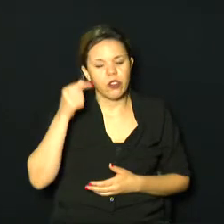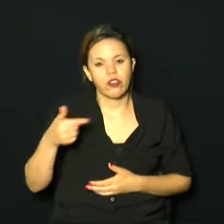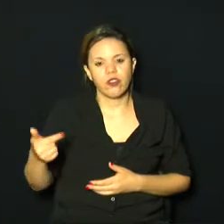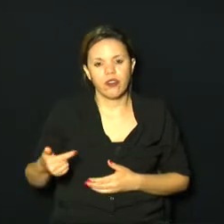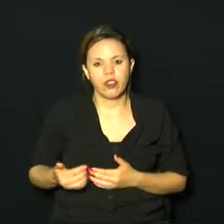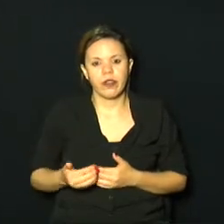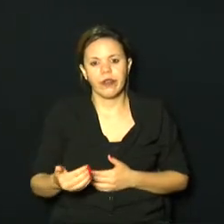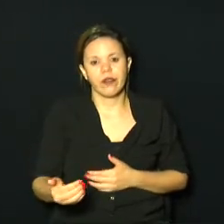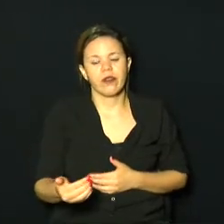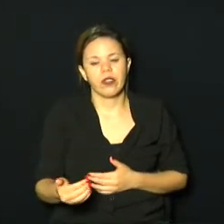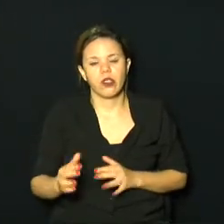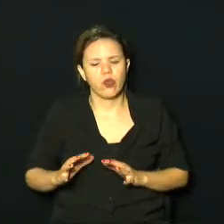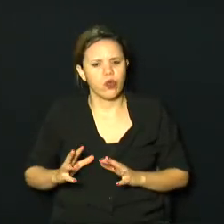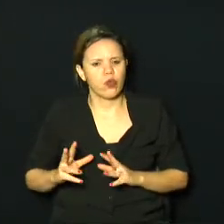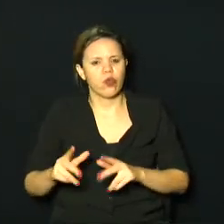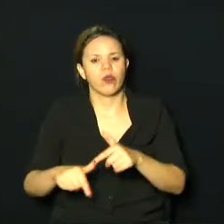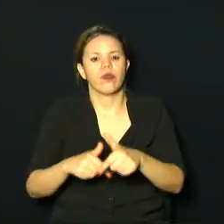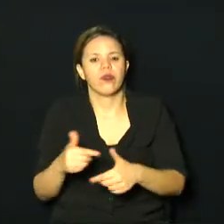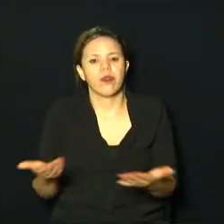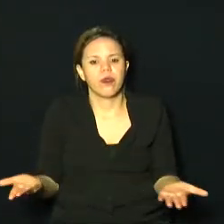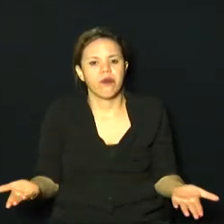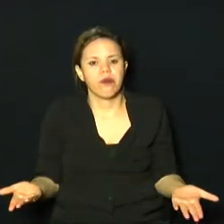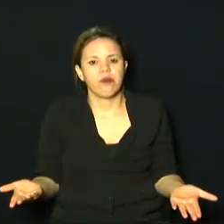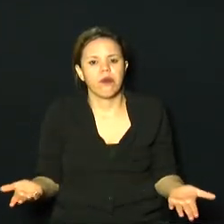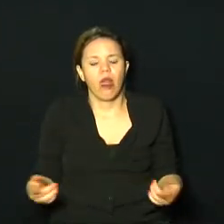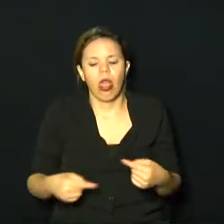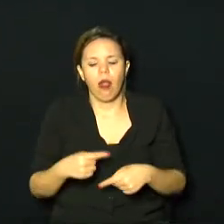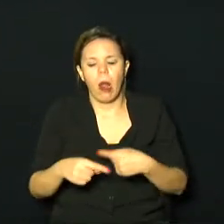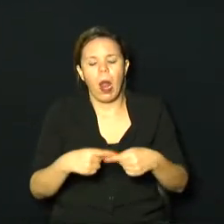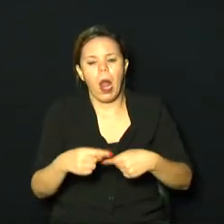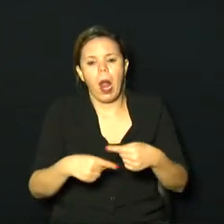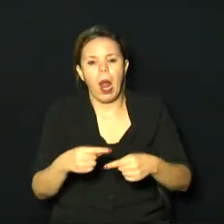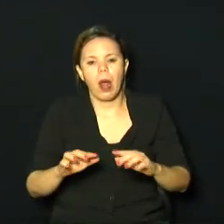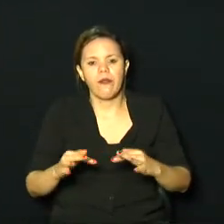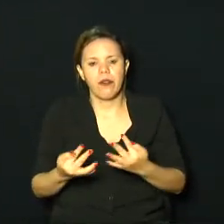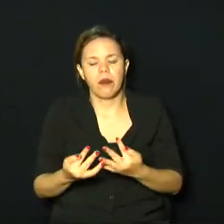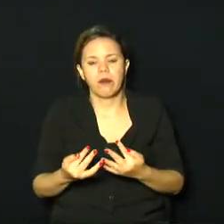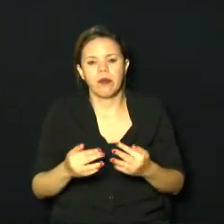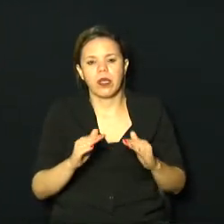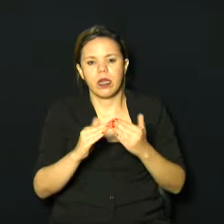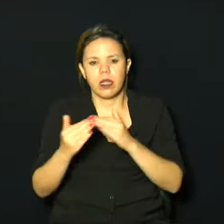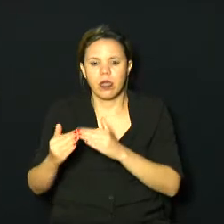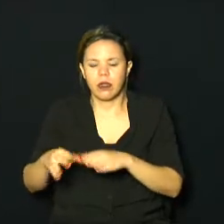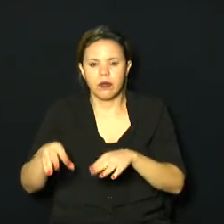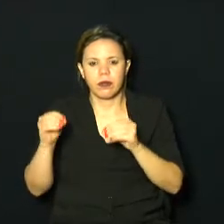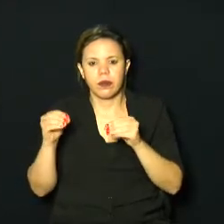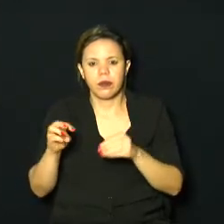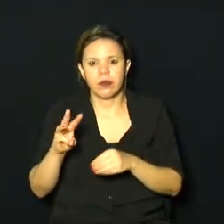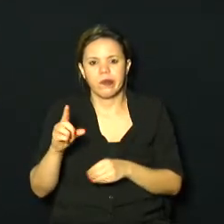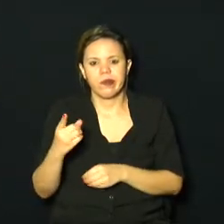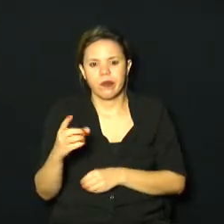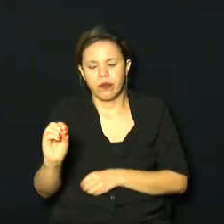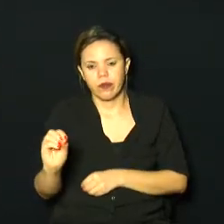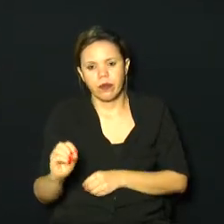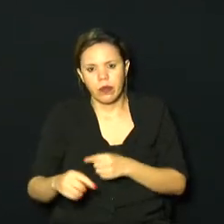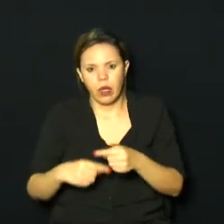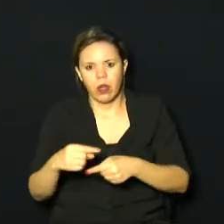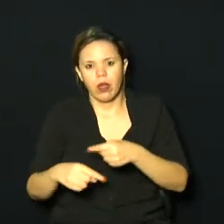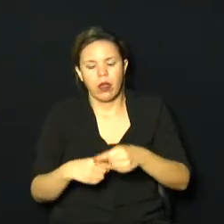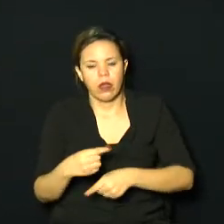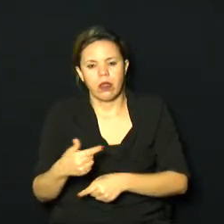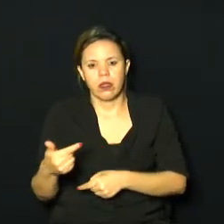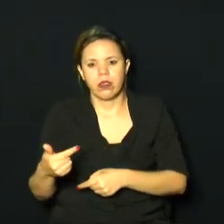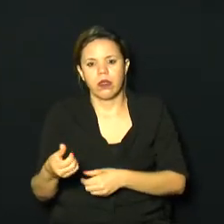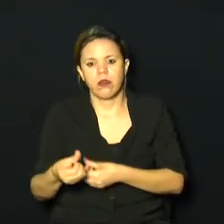mandato inteiro você enrolou as famílias do Mandela. Senhor Vandão, você enrolou durante o segundo